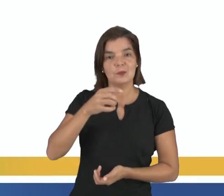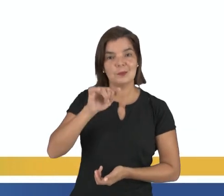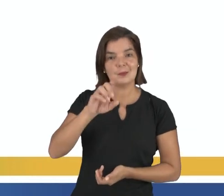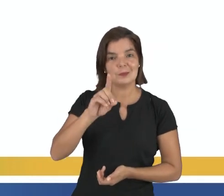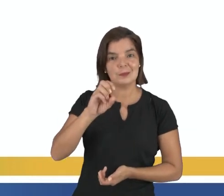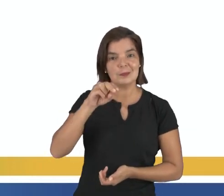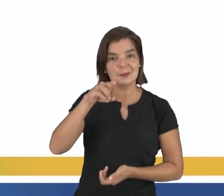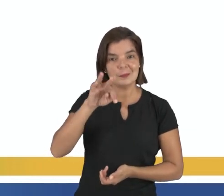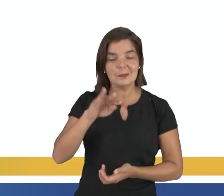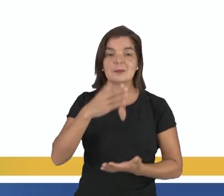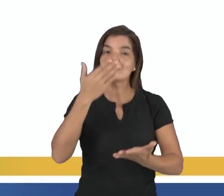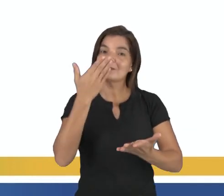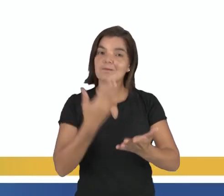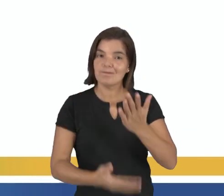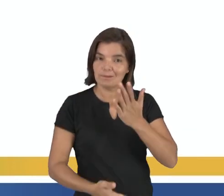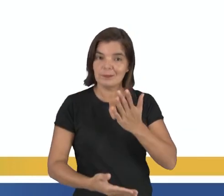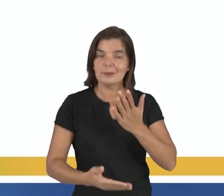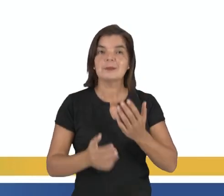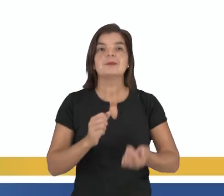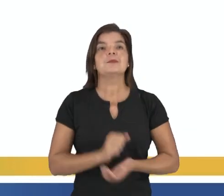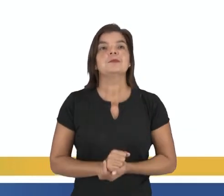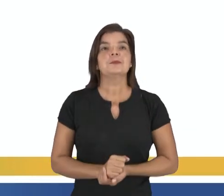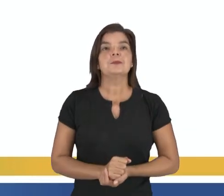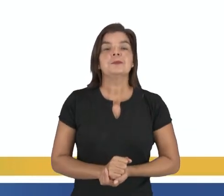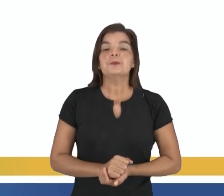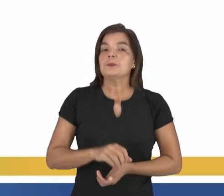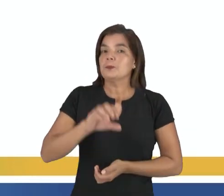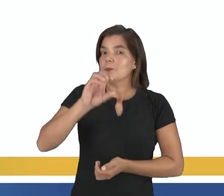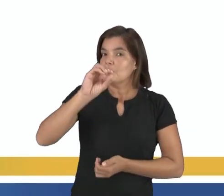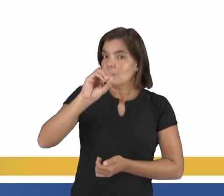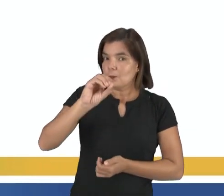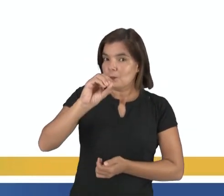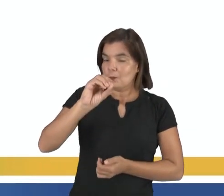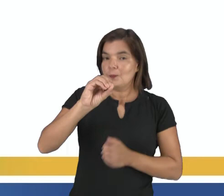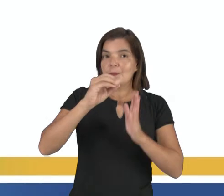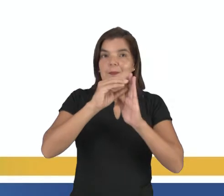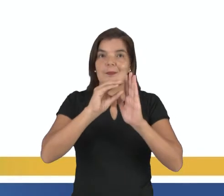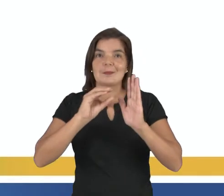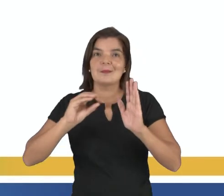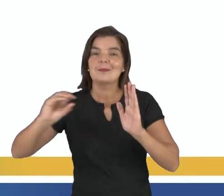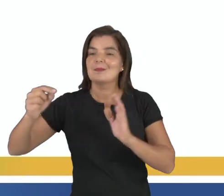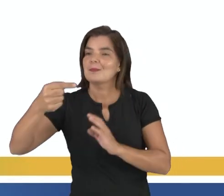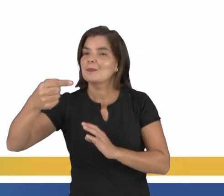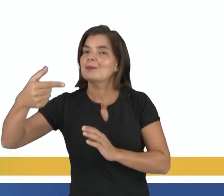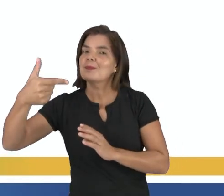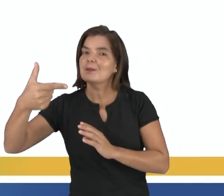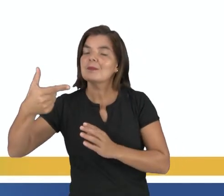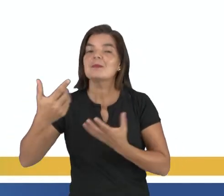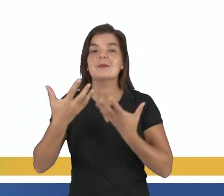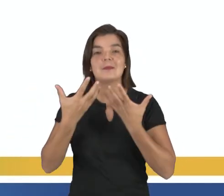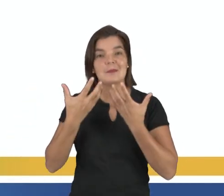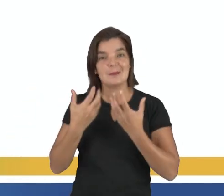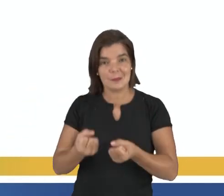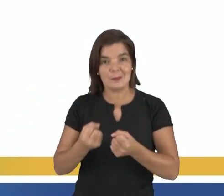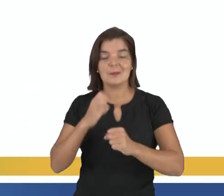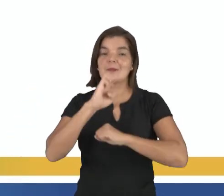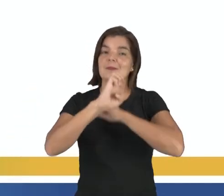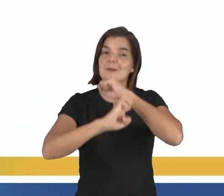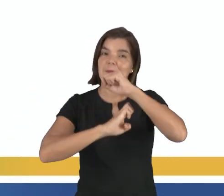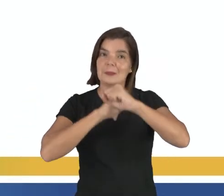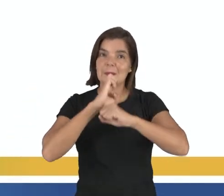oxidou, sofreu oxidação. O oxigênio foi de 0 para menos 2. Então,